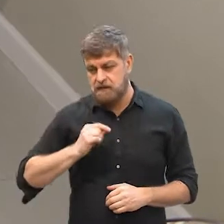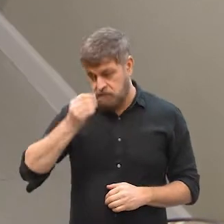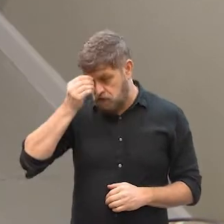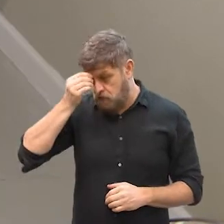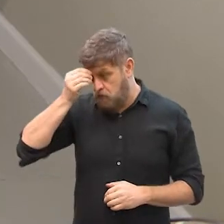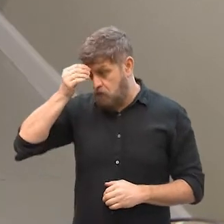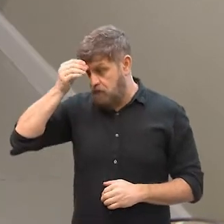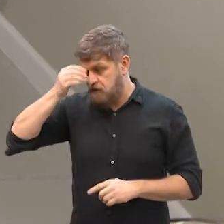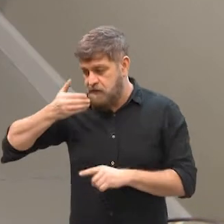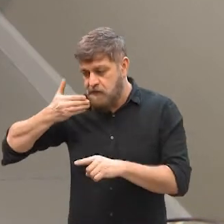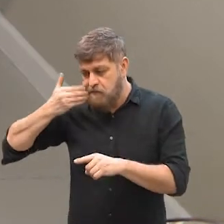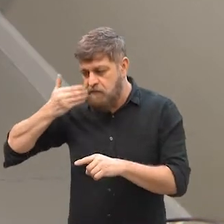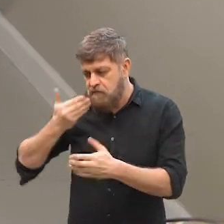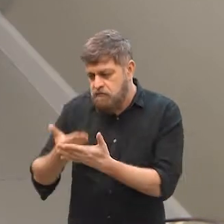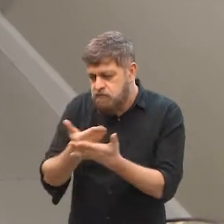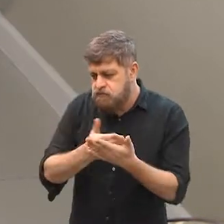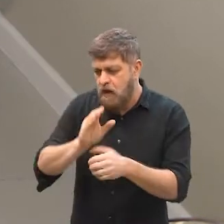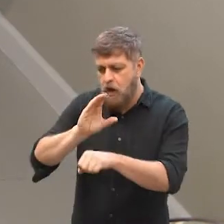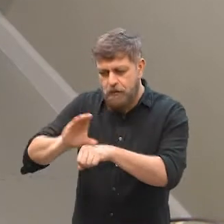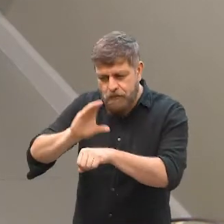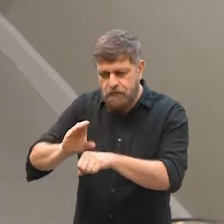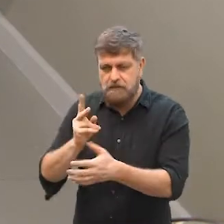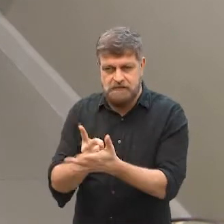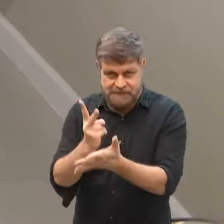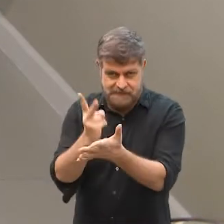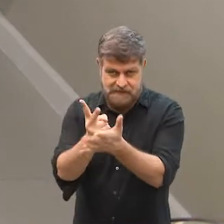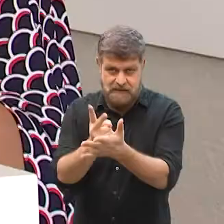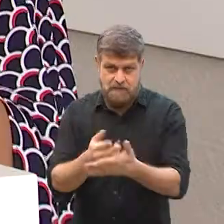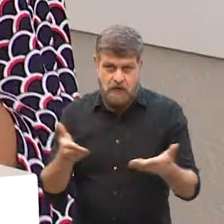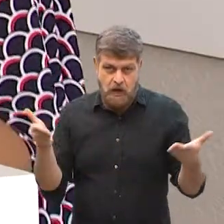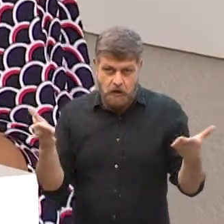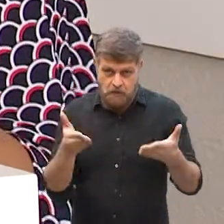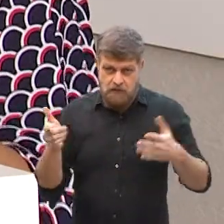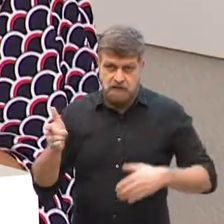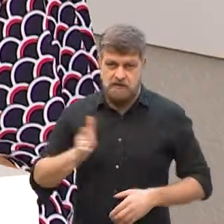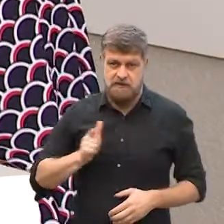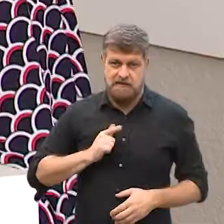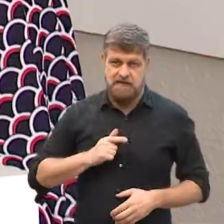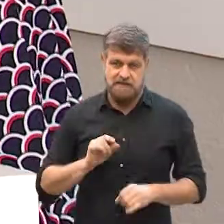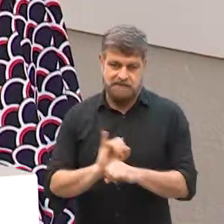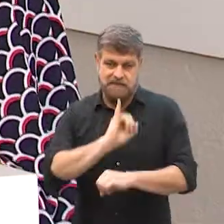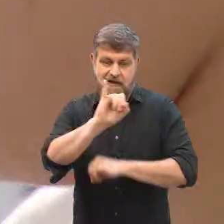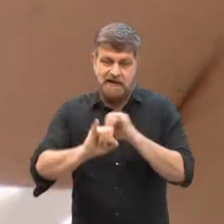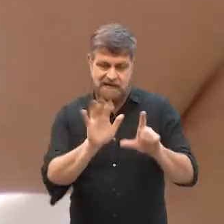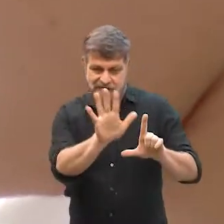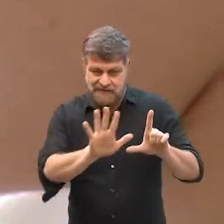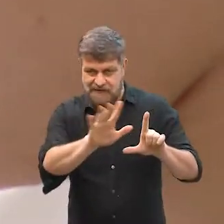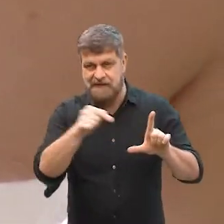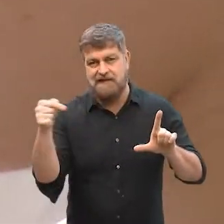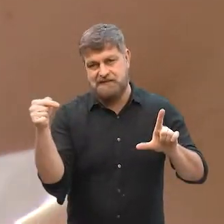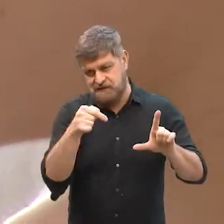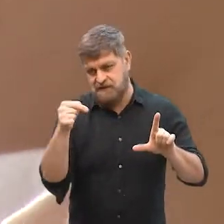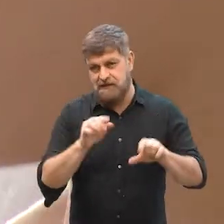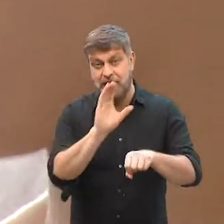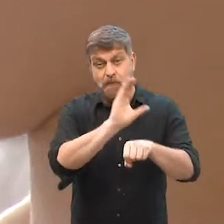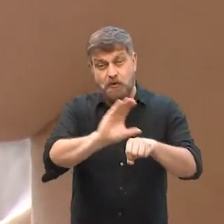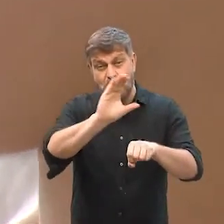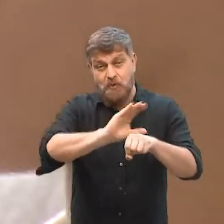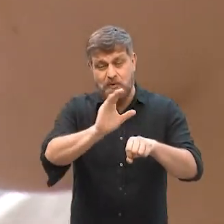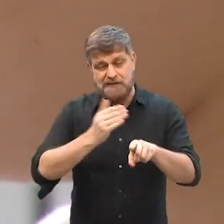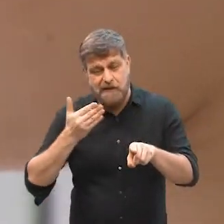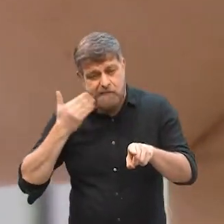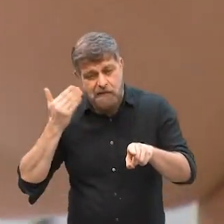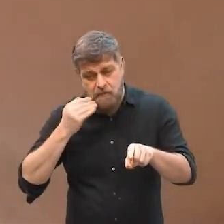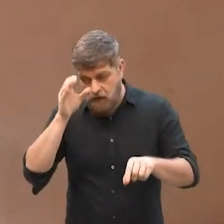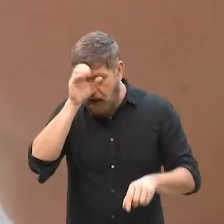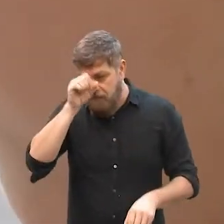conhecimento, né? Então você tem muitos cursos, né? Hoje a oferta ainda aumentou bastante, porque você hoje tem muito curso online, né? Antes não tinha